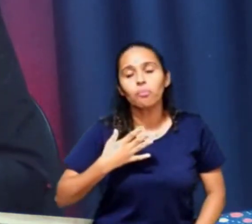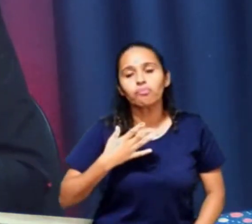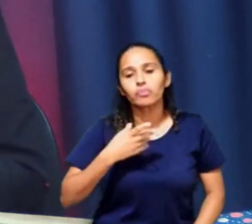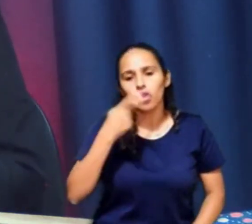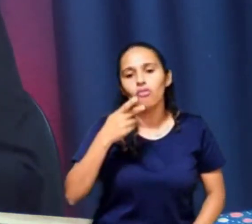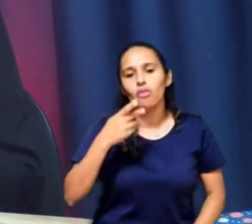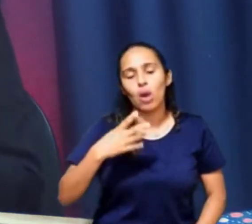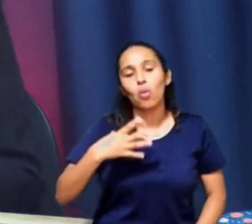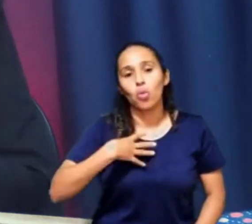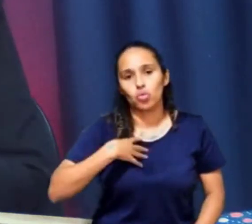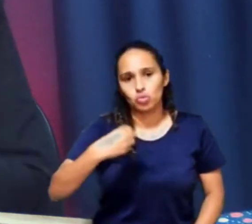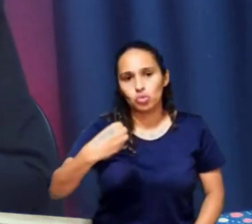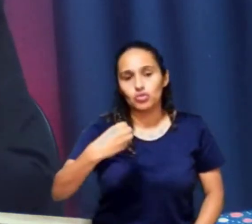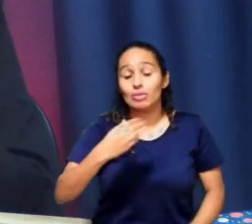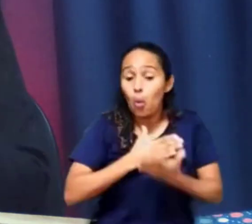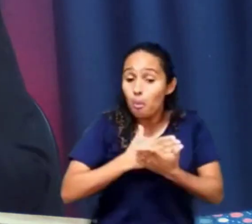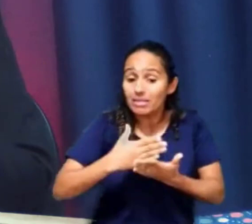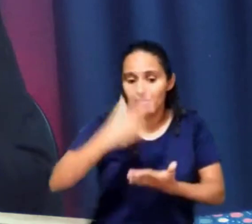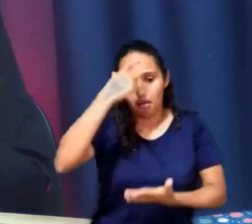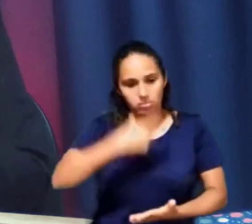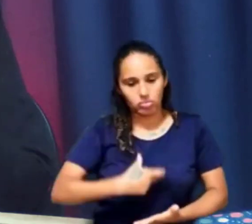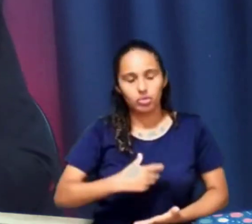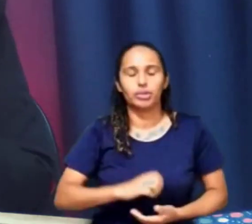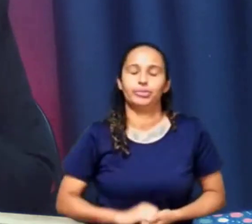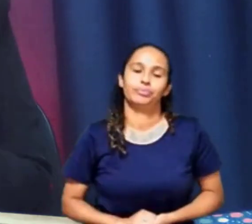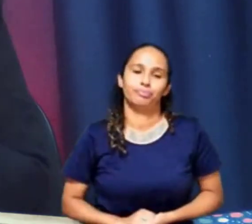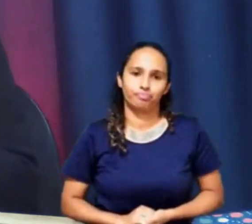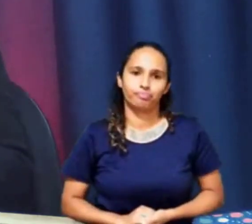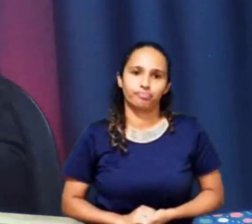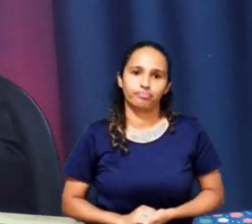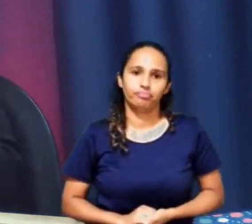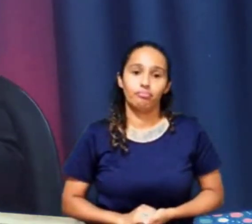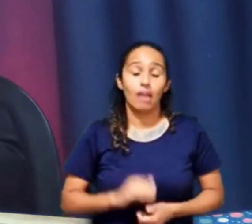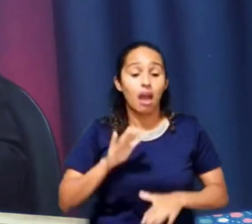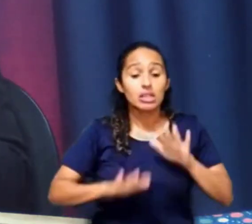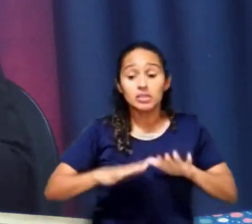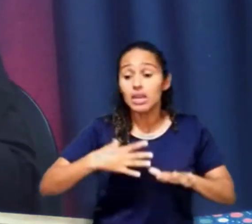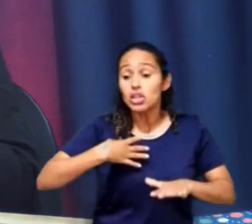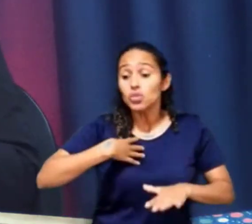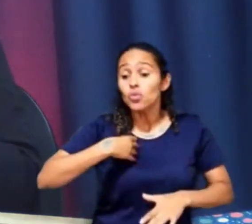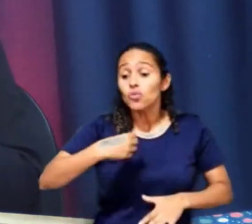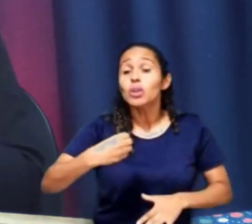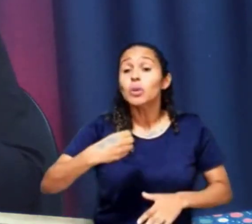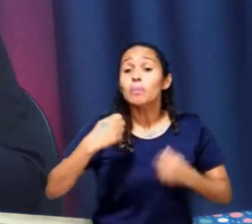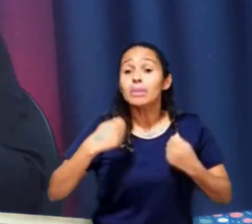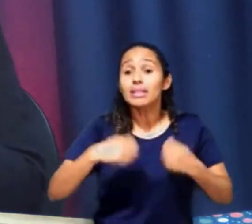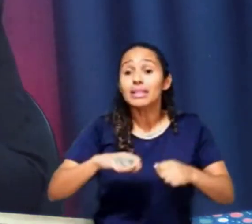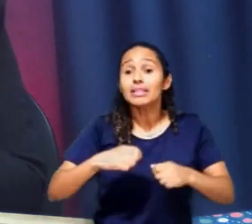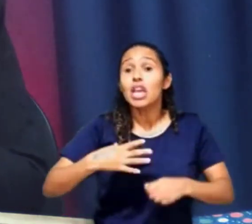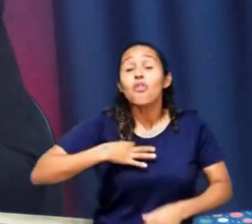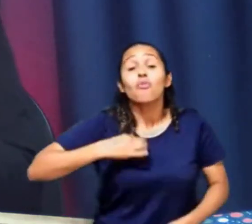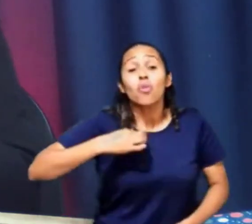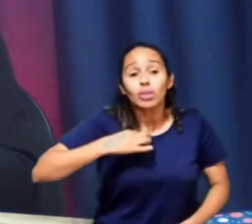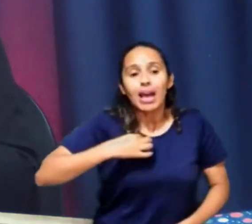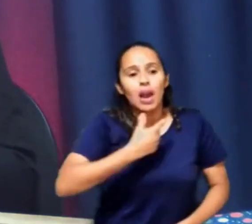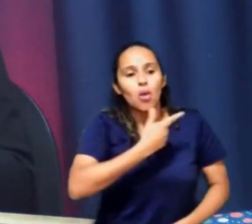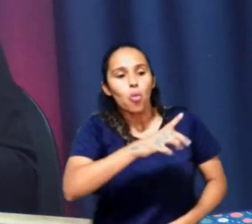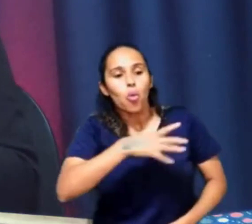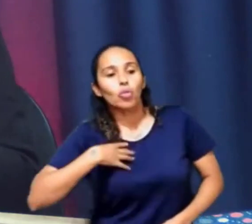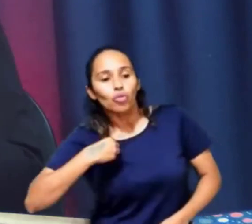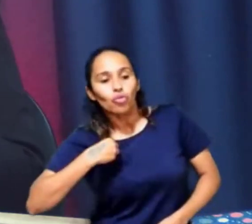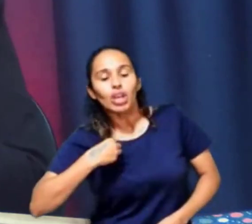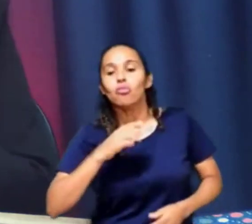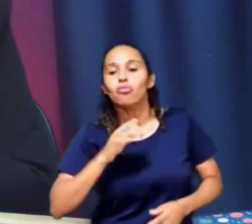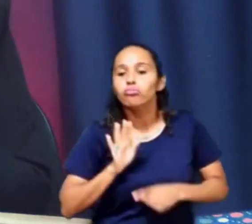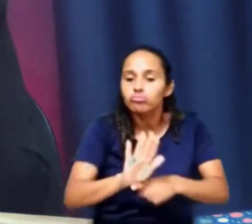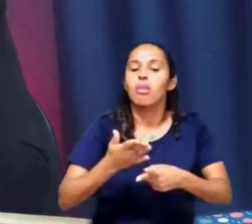Eu acho que dentro às vezes o seu filho tem que ser voluntário para o seu outro filho. Sim. Aí depois você vai ensinar ele a ser voluntário com o vizinho. Sim.